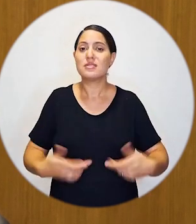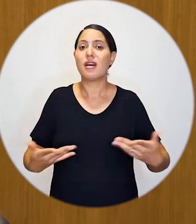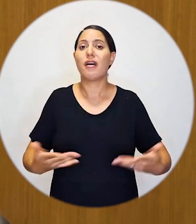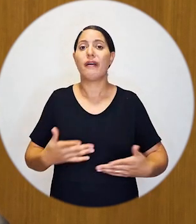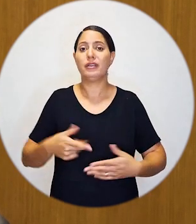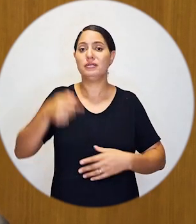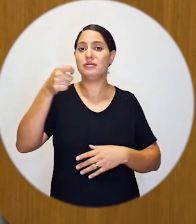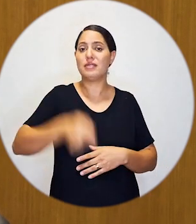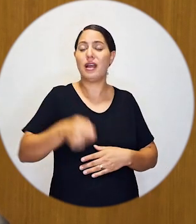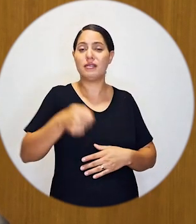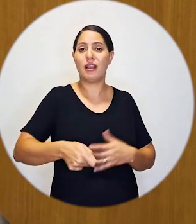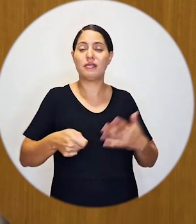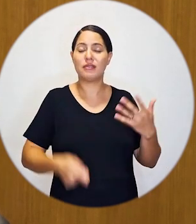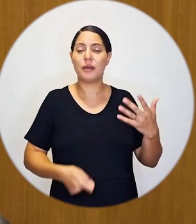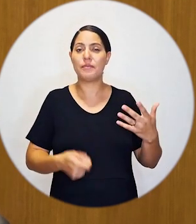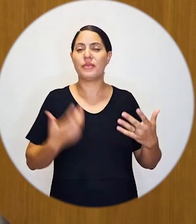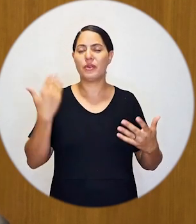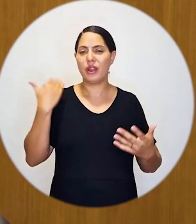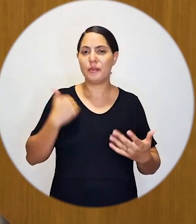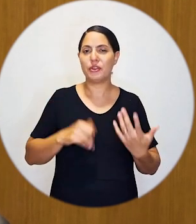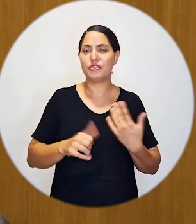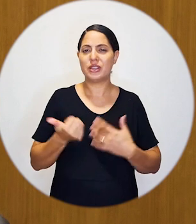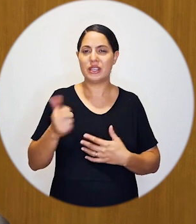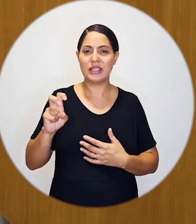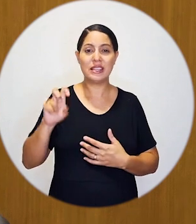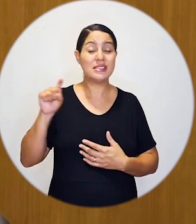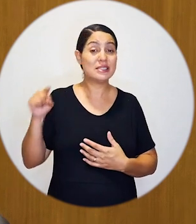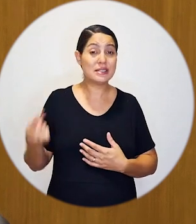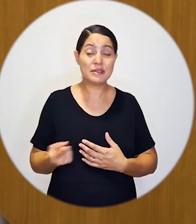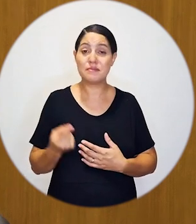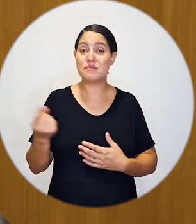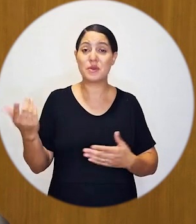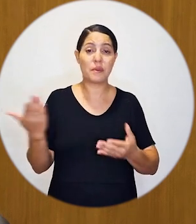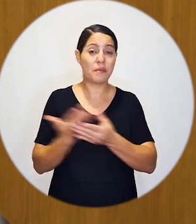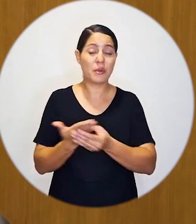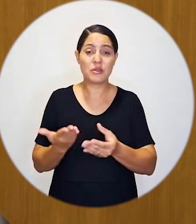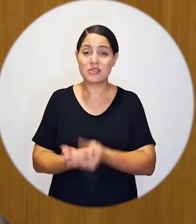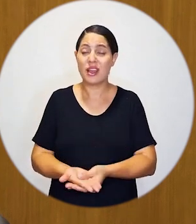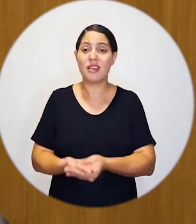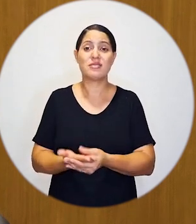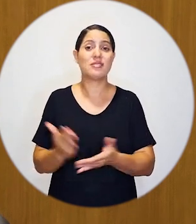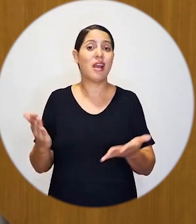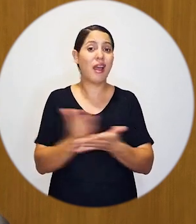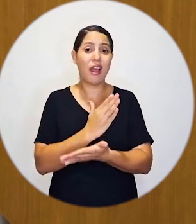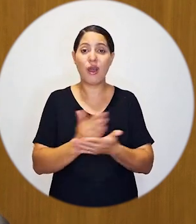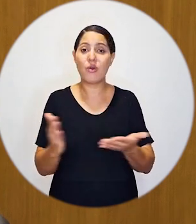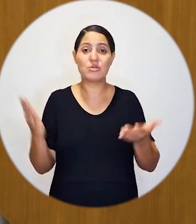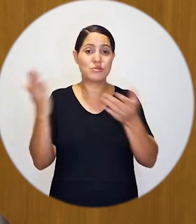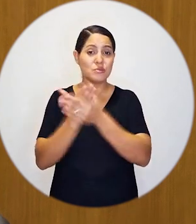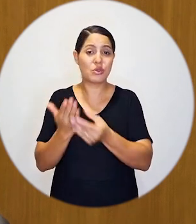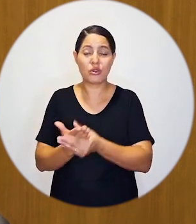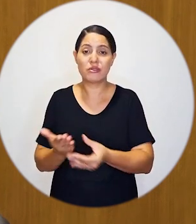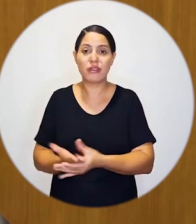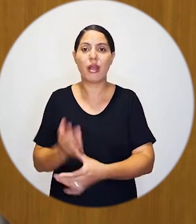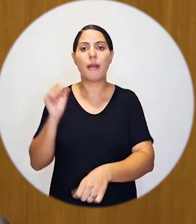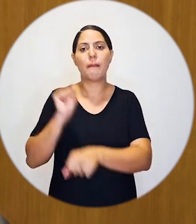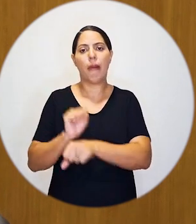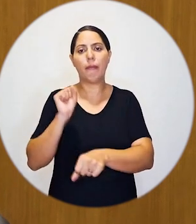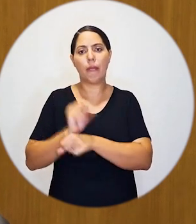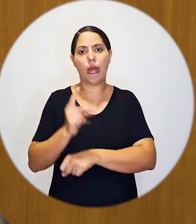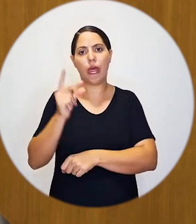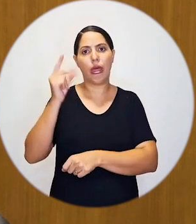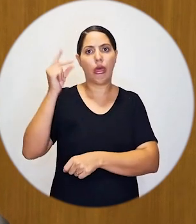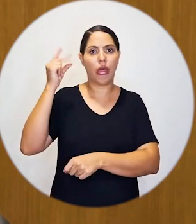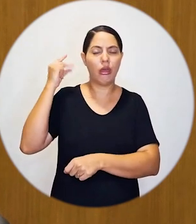tinha 15 mil processos quando eu cheguei aqui, alguns parados há muito tempo. Então foi feito realmente um mutirão,